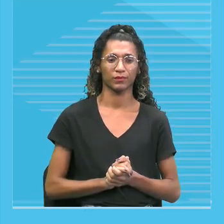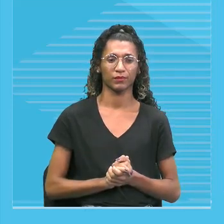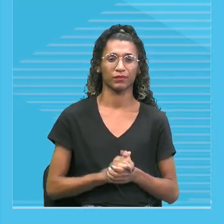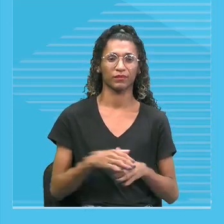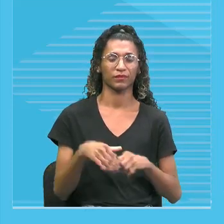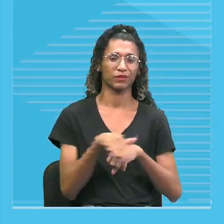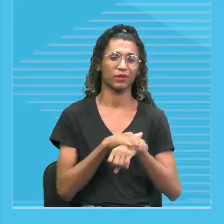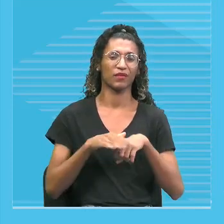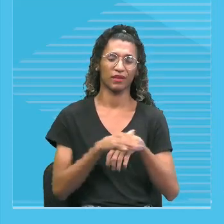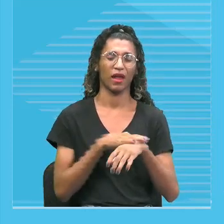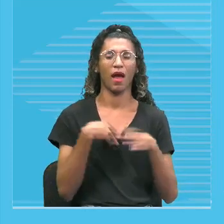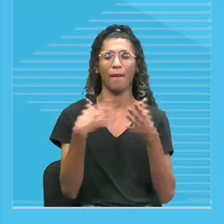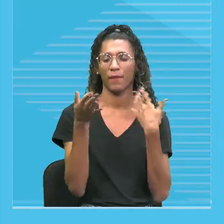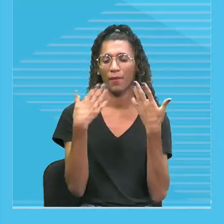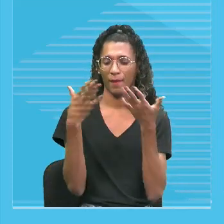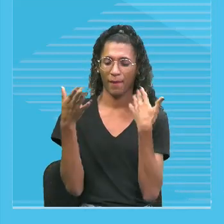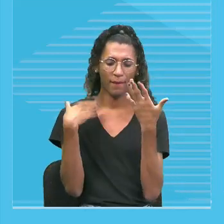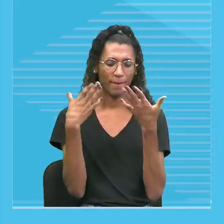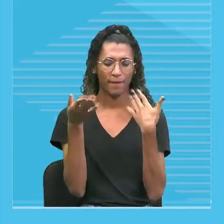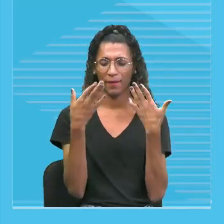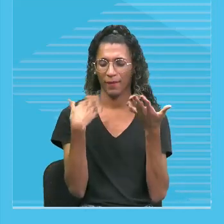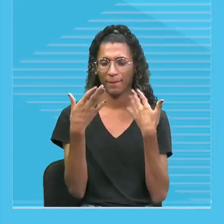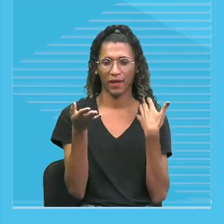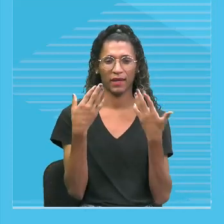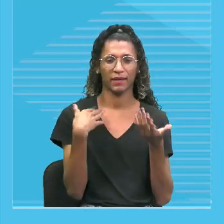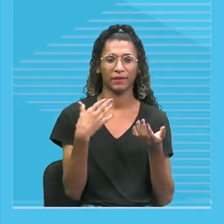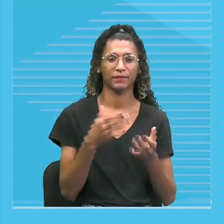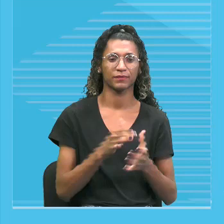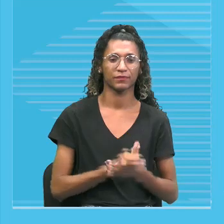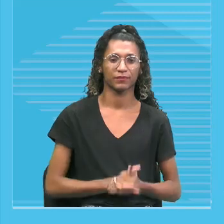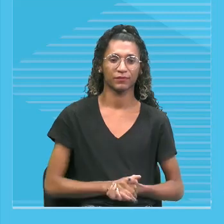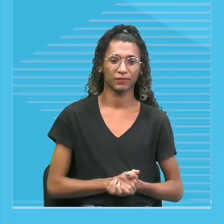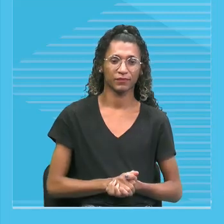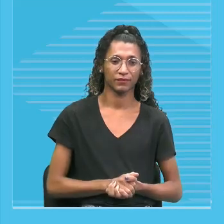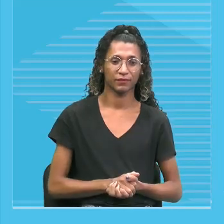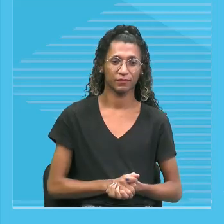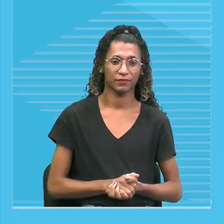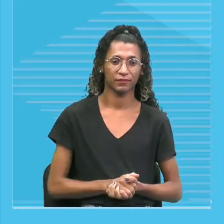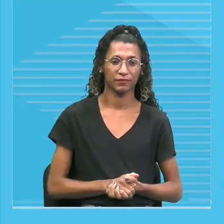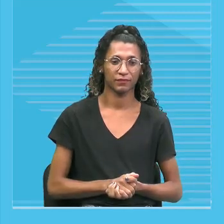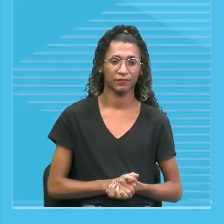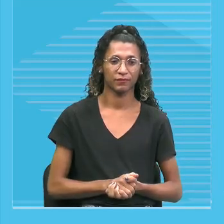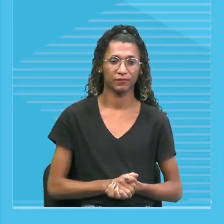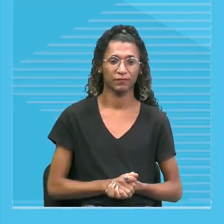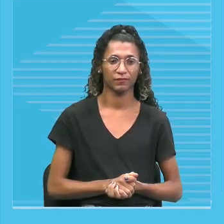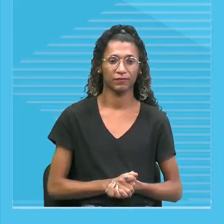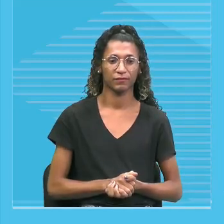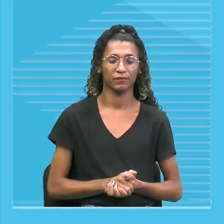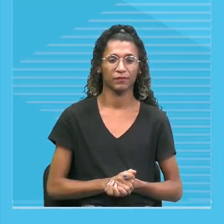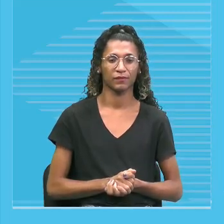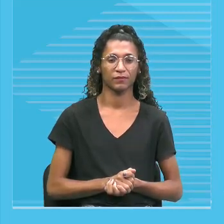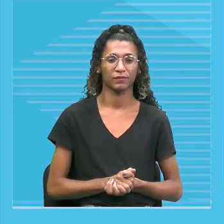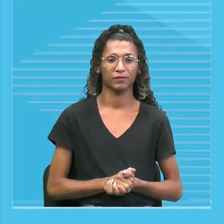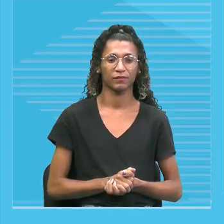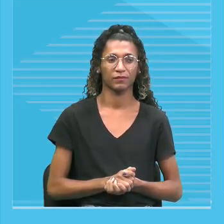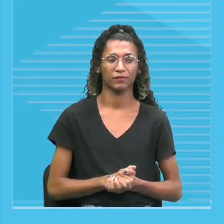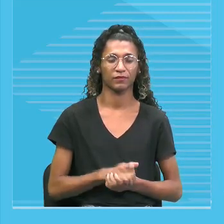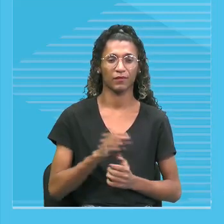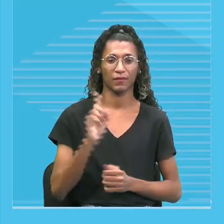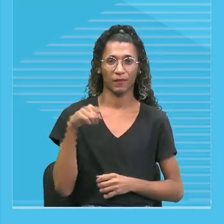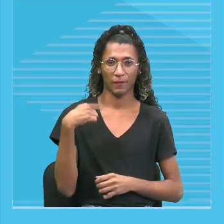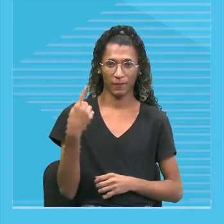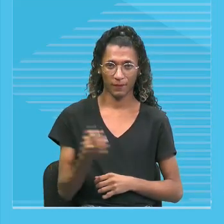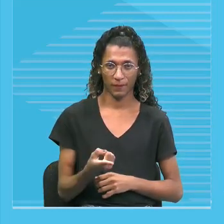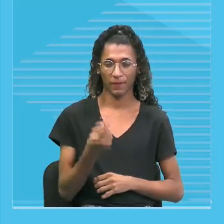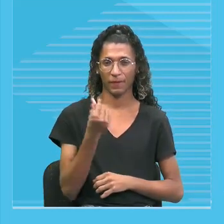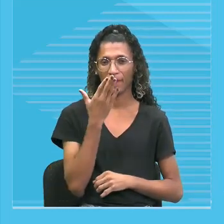conversar né bater um papo depois do das